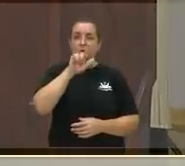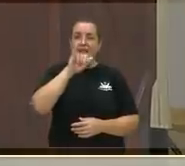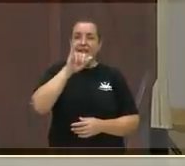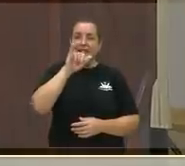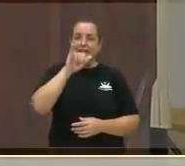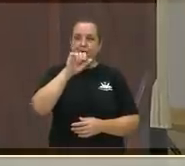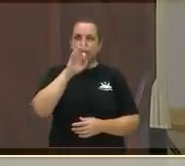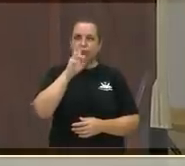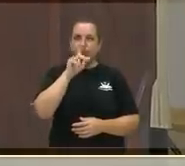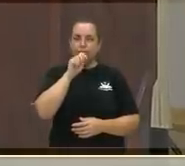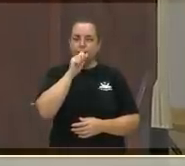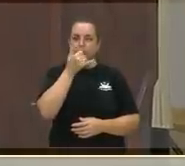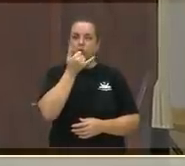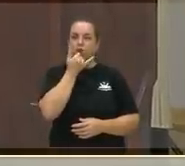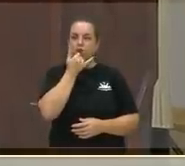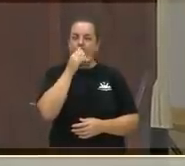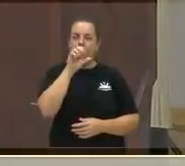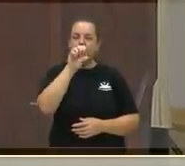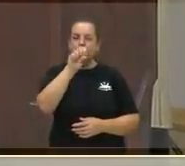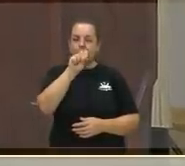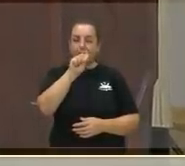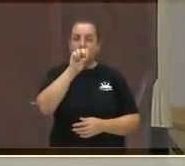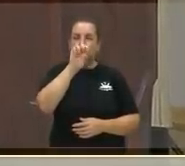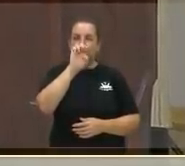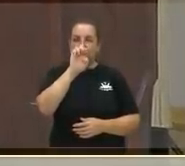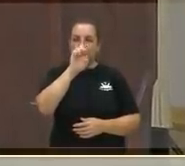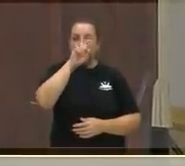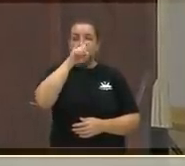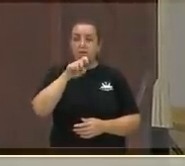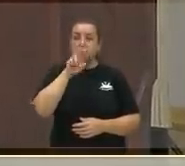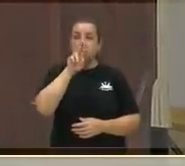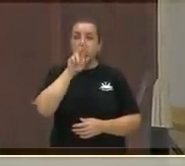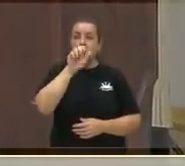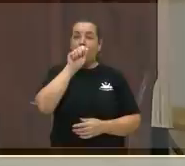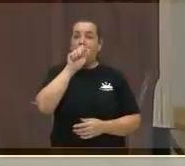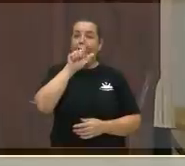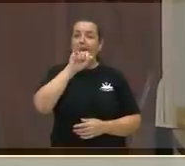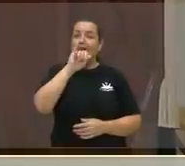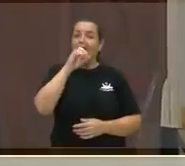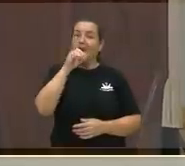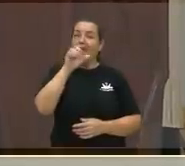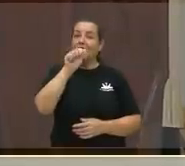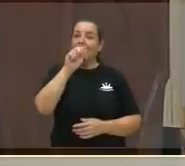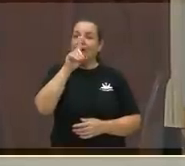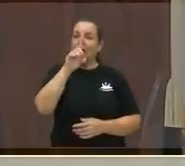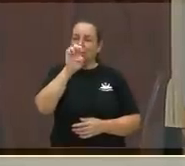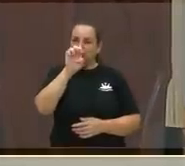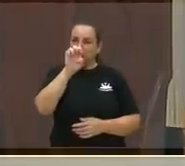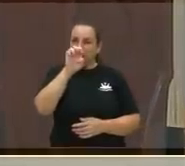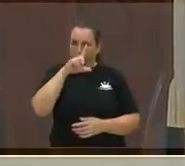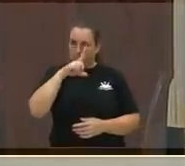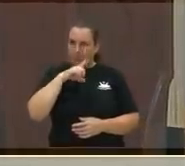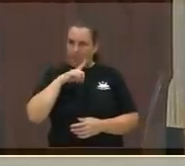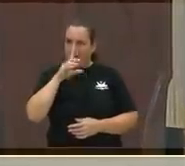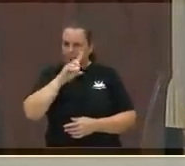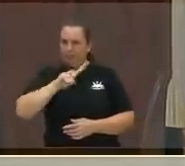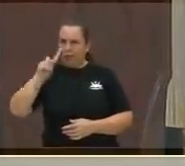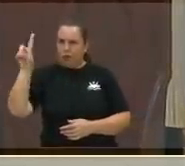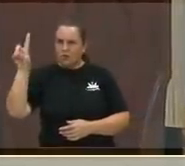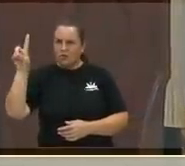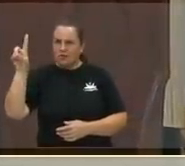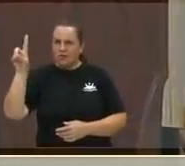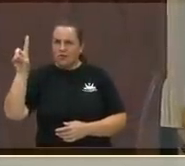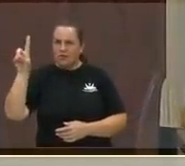deus e o existe dois eu fumo e o aparente i will